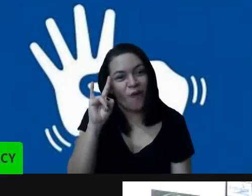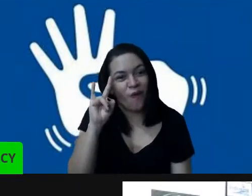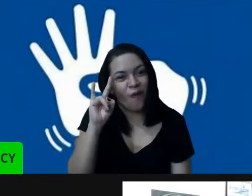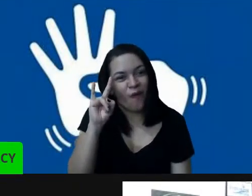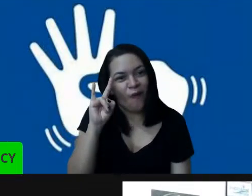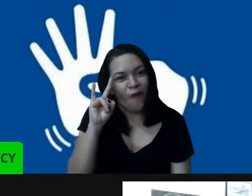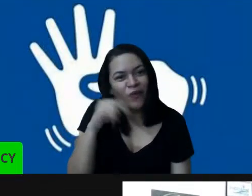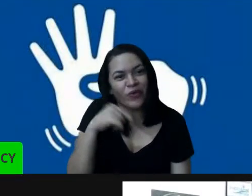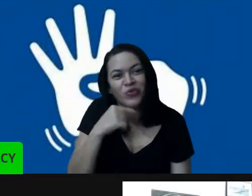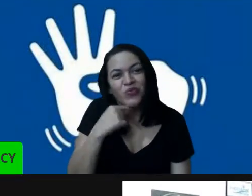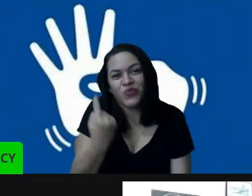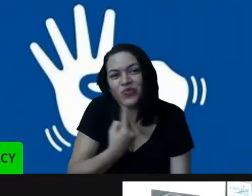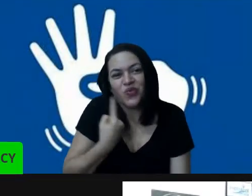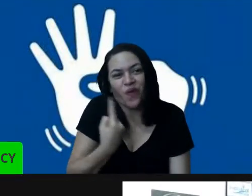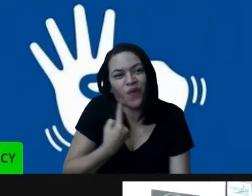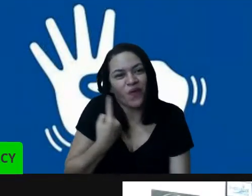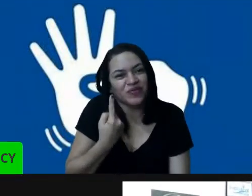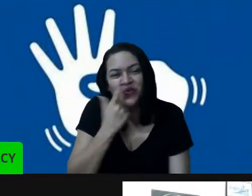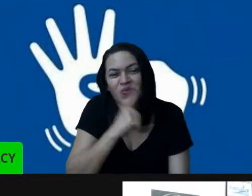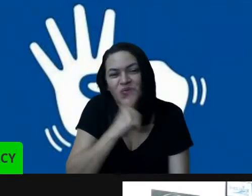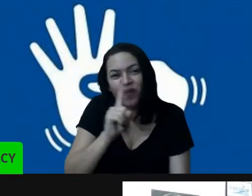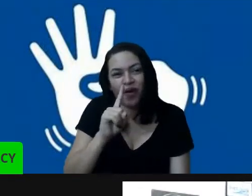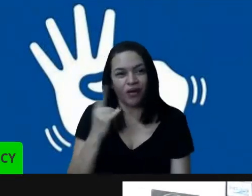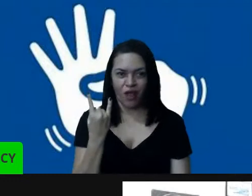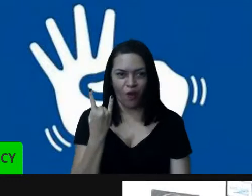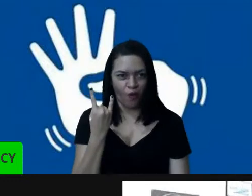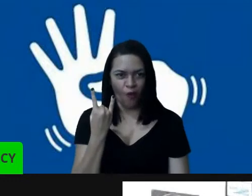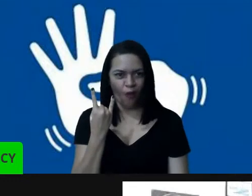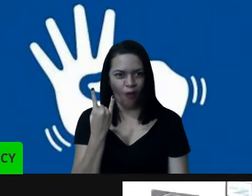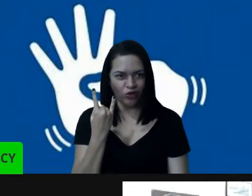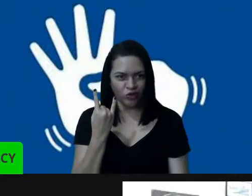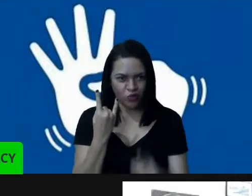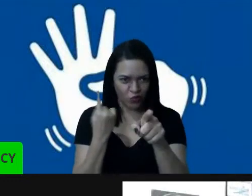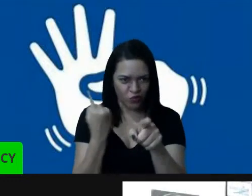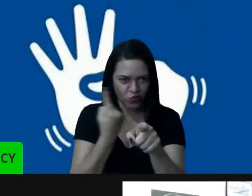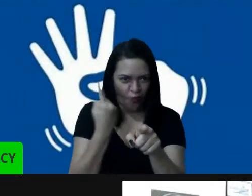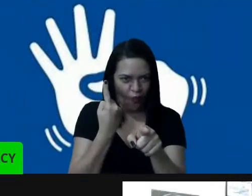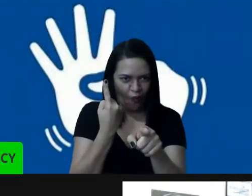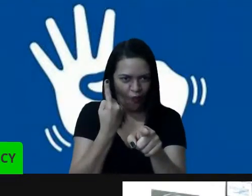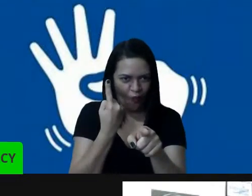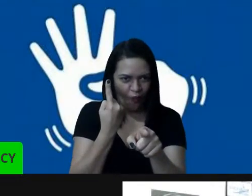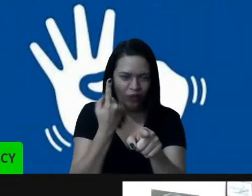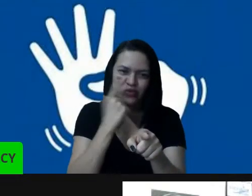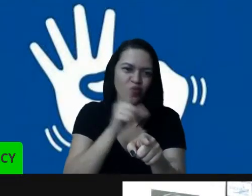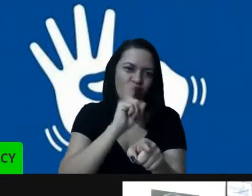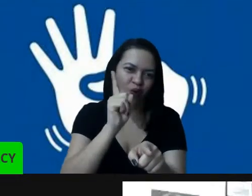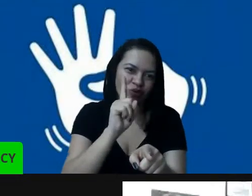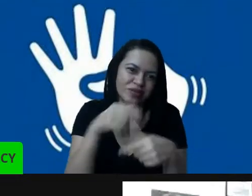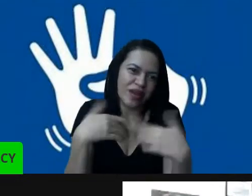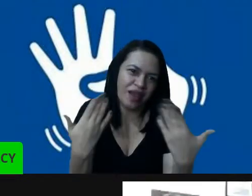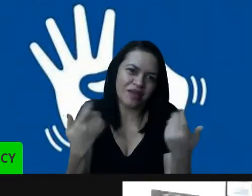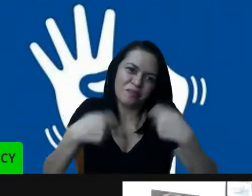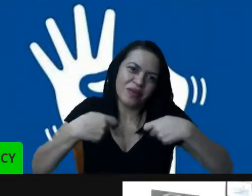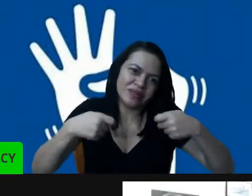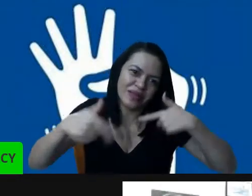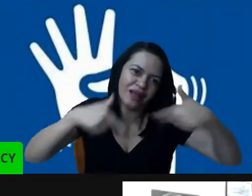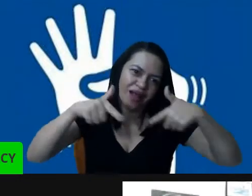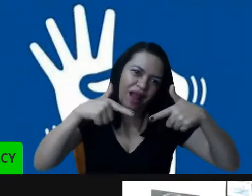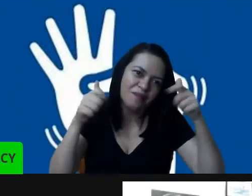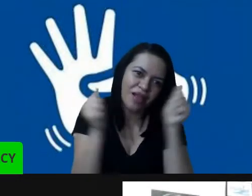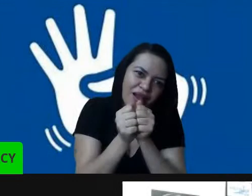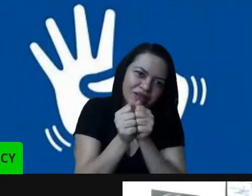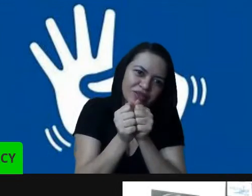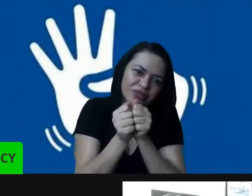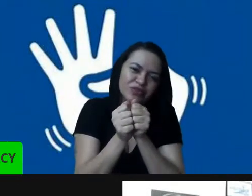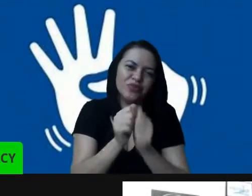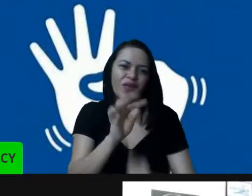é absolutamente nada, nem corno. Então, a gente precisa realmente trabalhar em conjunto, ter como aliado os técnicos